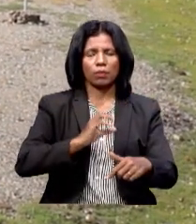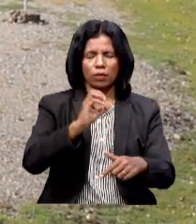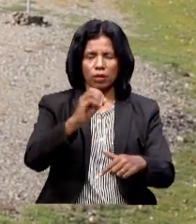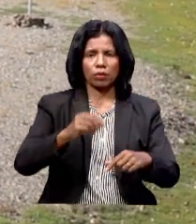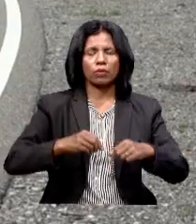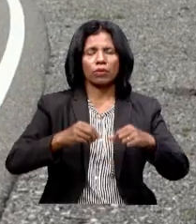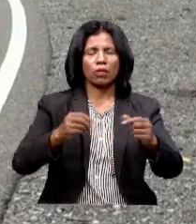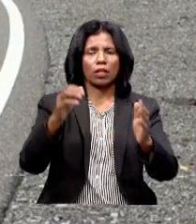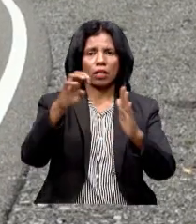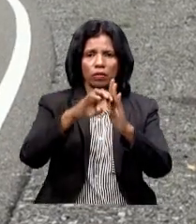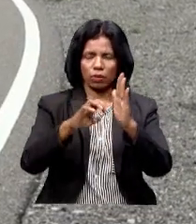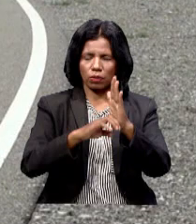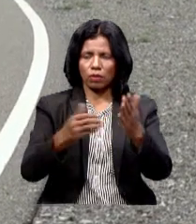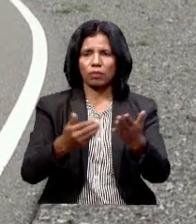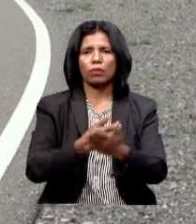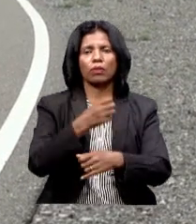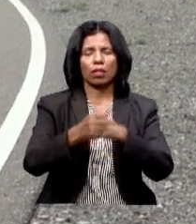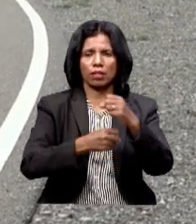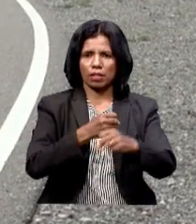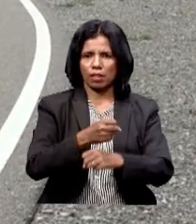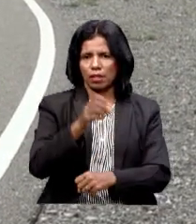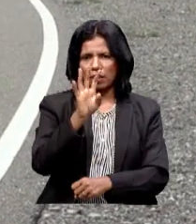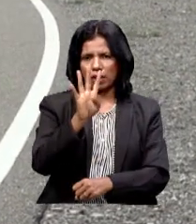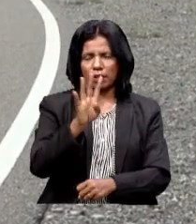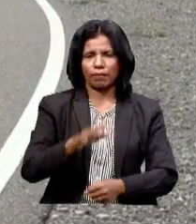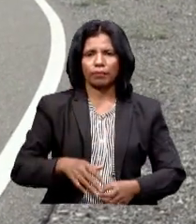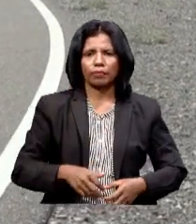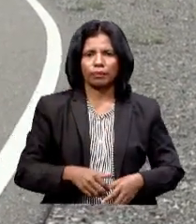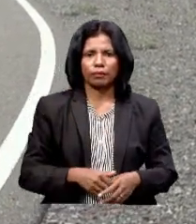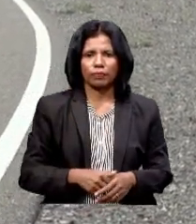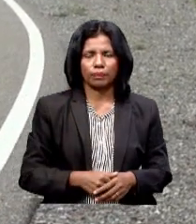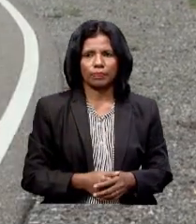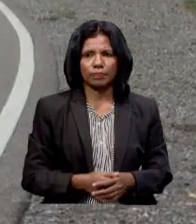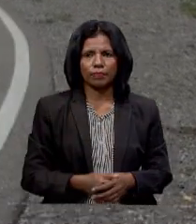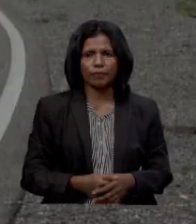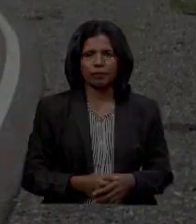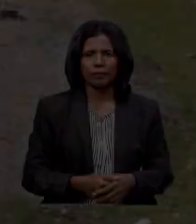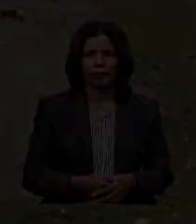da estrutura FON do mandato Tinanghat. Aderto Ximenes, Clementino Maia, Gemen.